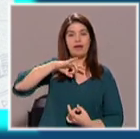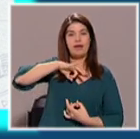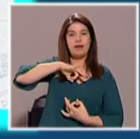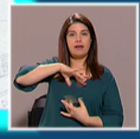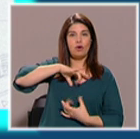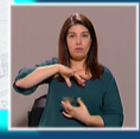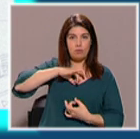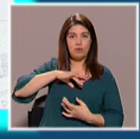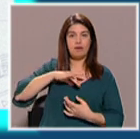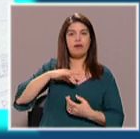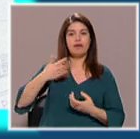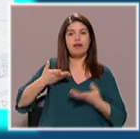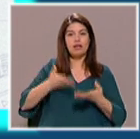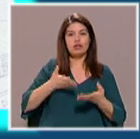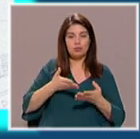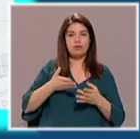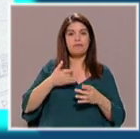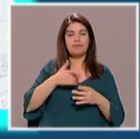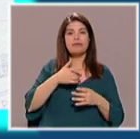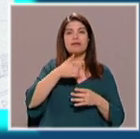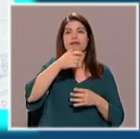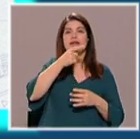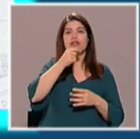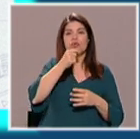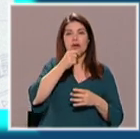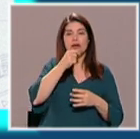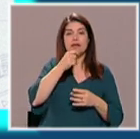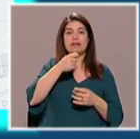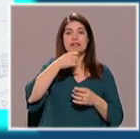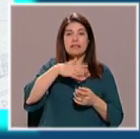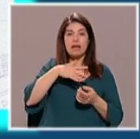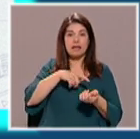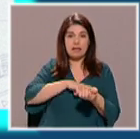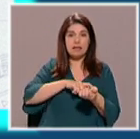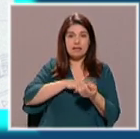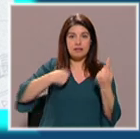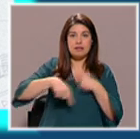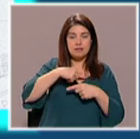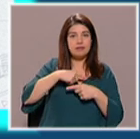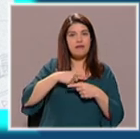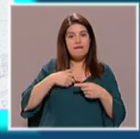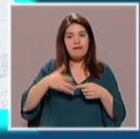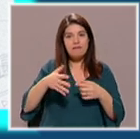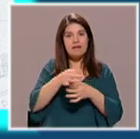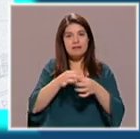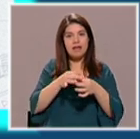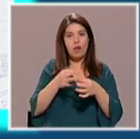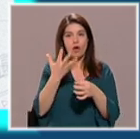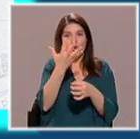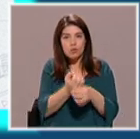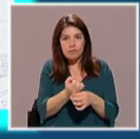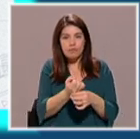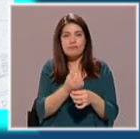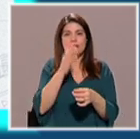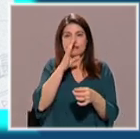de transmissão da glicose do sangue para as células, onde ela é necessária, se ela está presente e não consegue atuar,